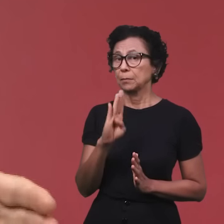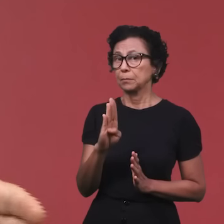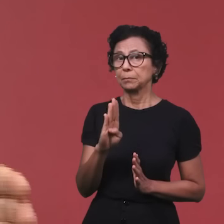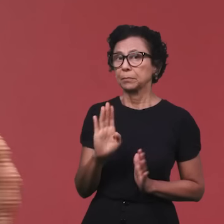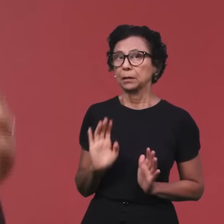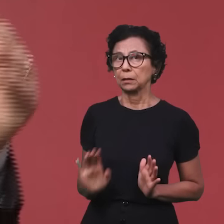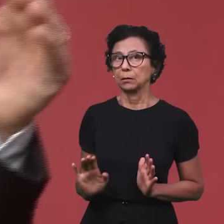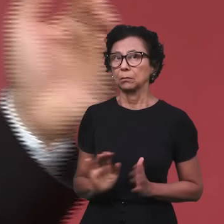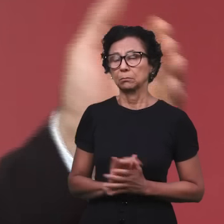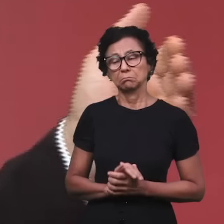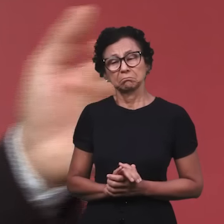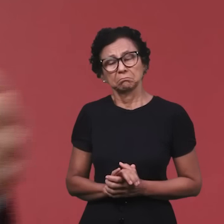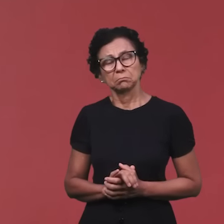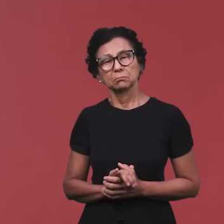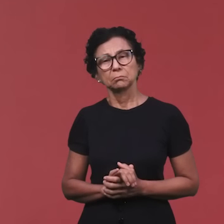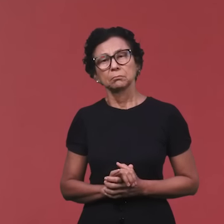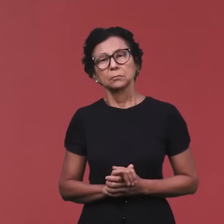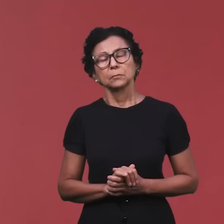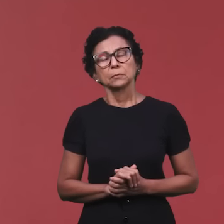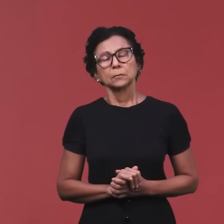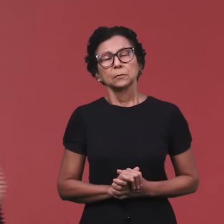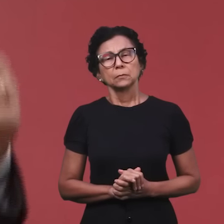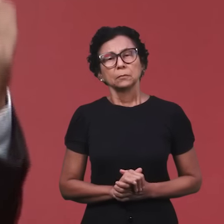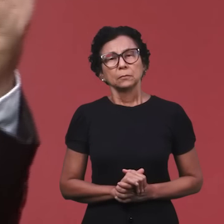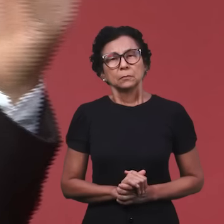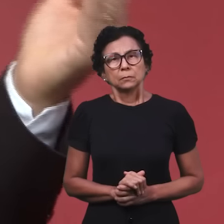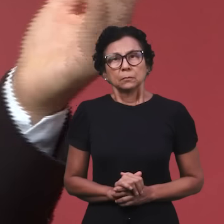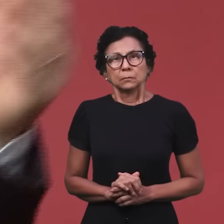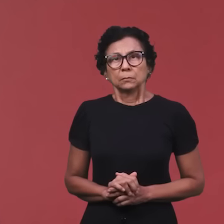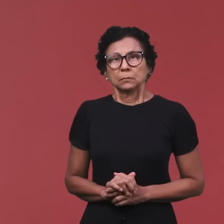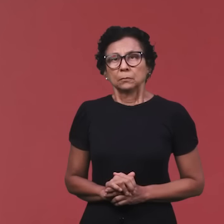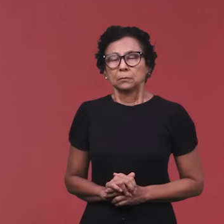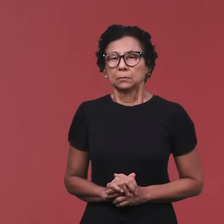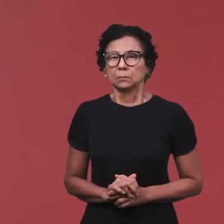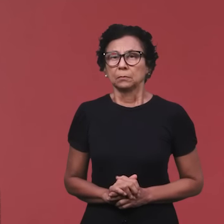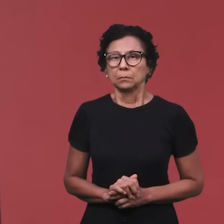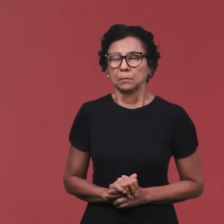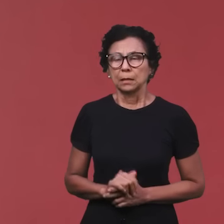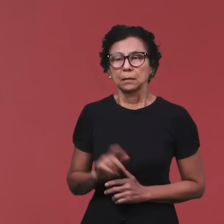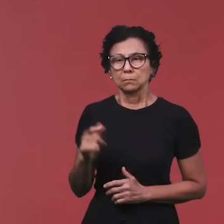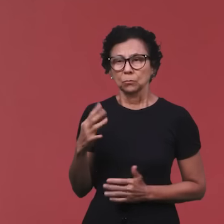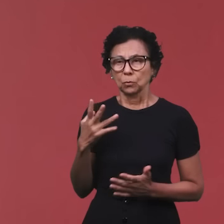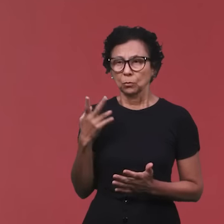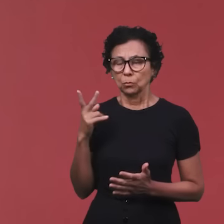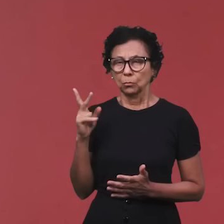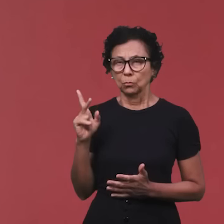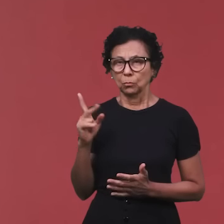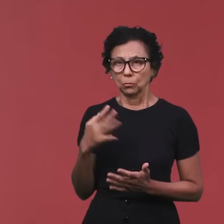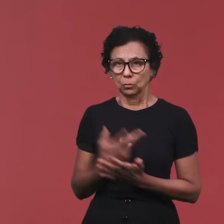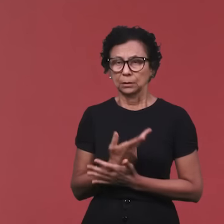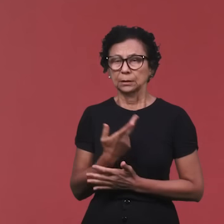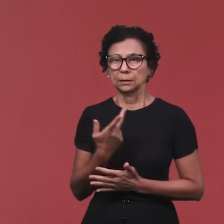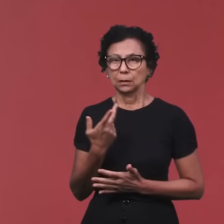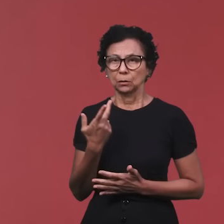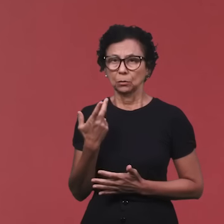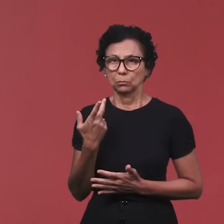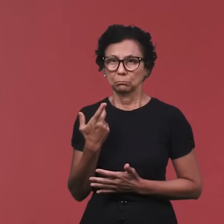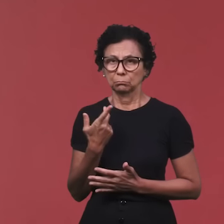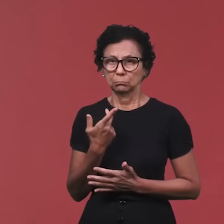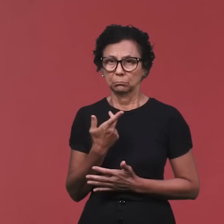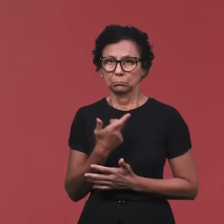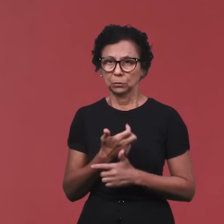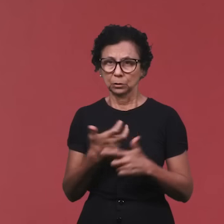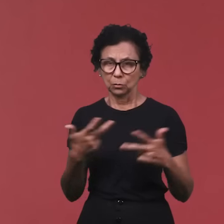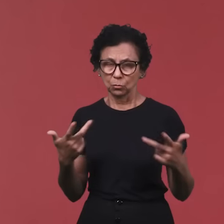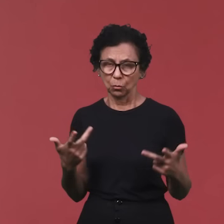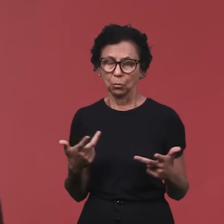esteja no meio da Bíblia, mas os acontecimentos dele foi na época dos patriarcas. E ele fala o seguinte, daquela provação,